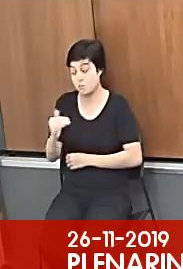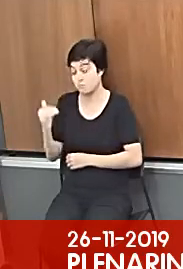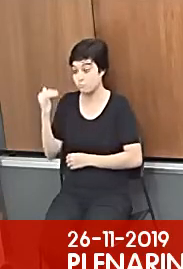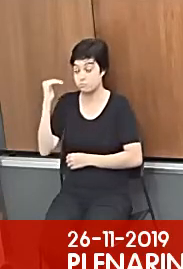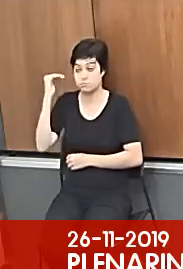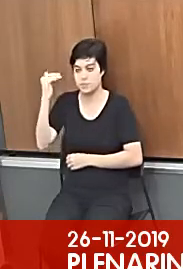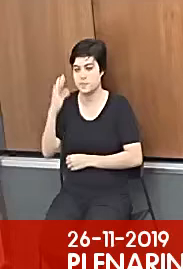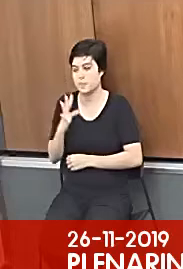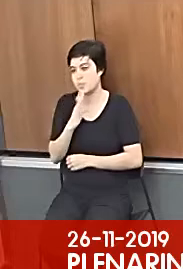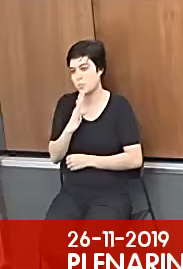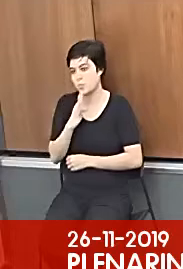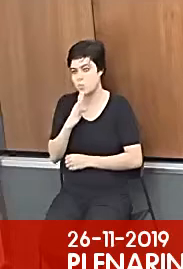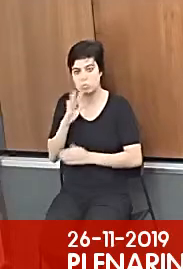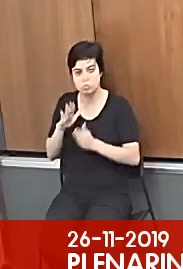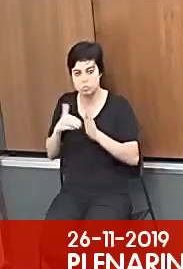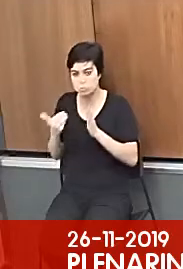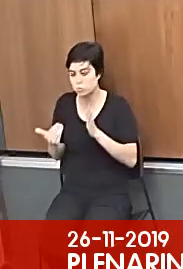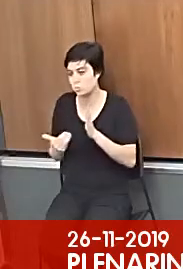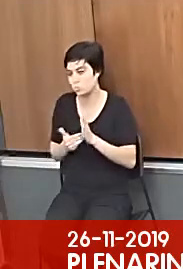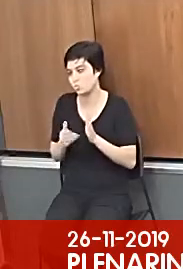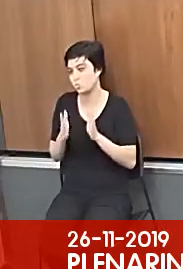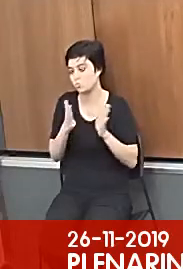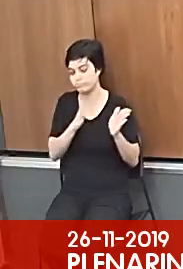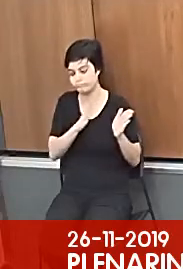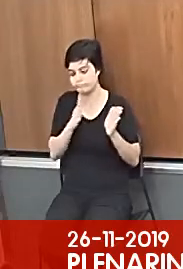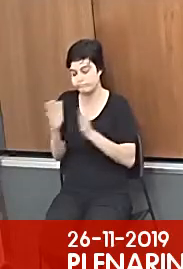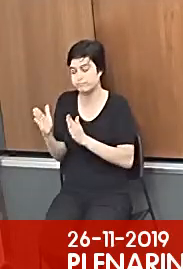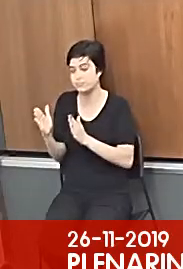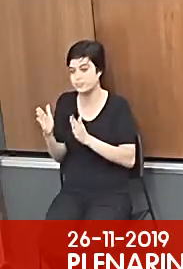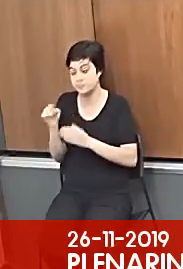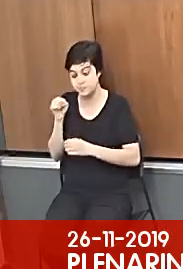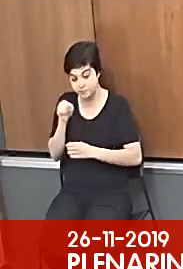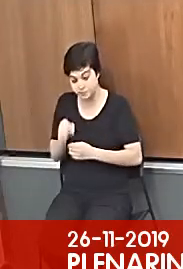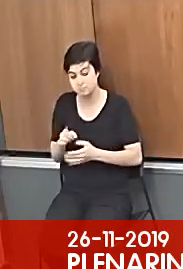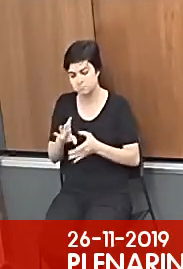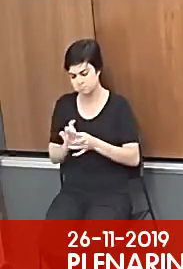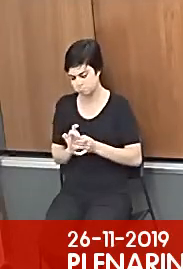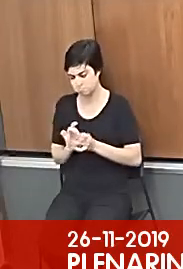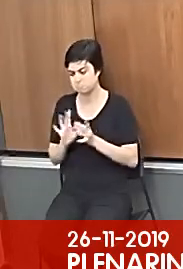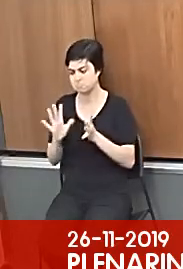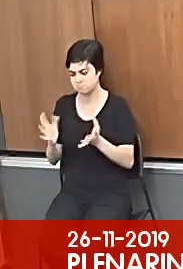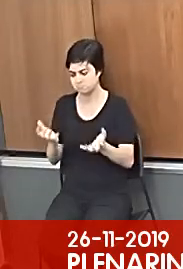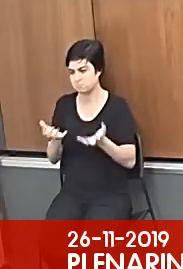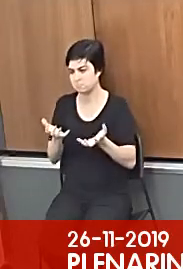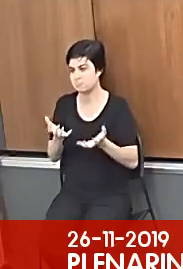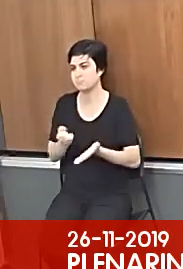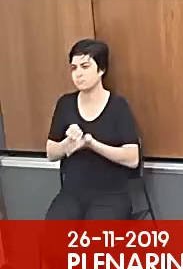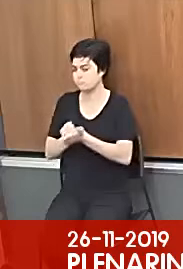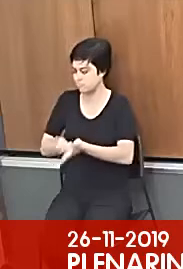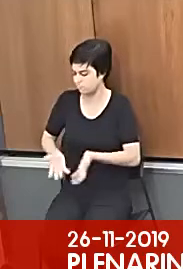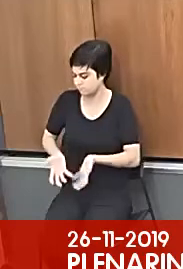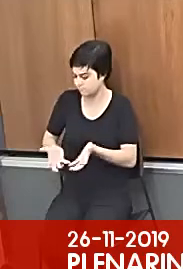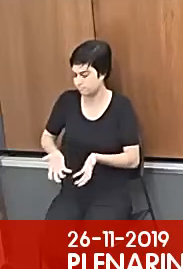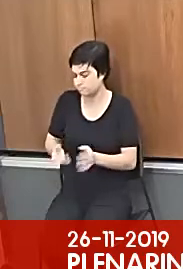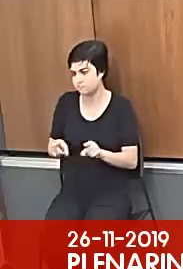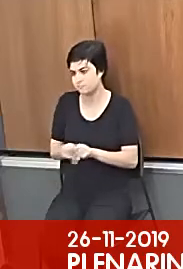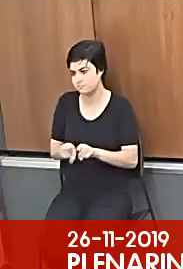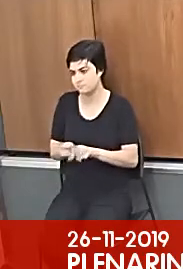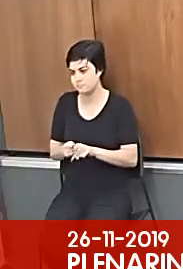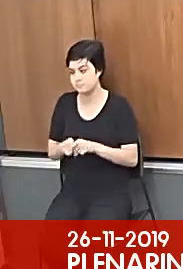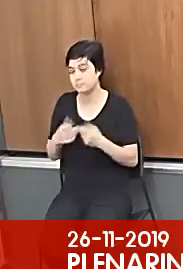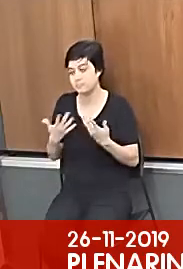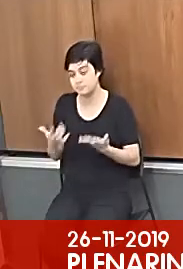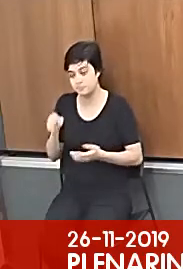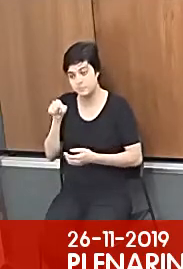já conhece todo esse processo e se colocou à disposição para que nós possamos caminhar. Então, esse é